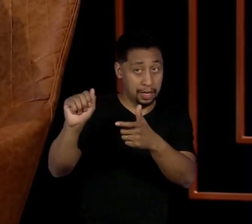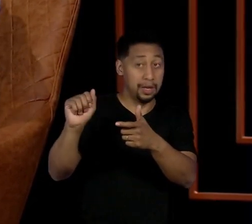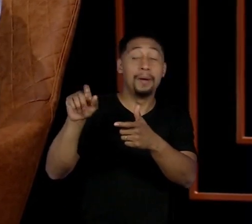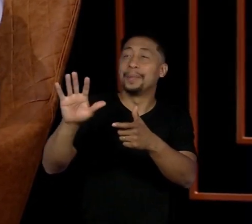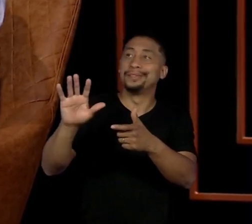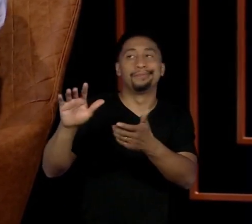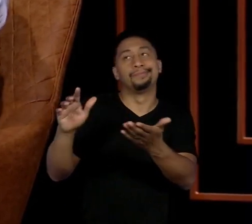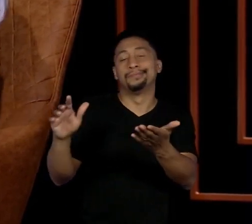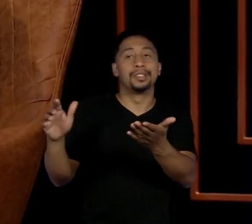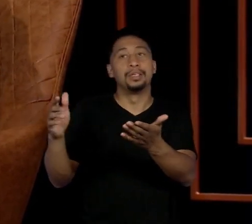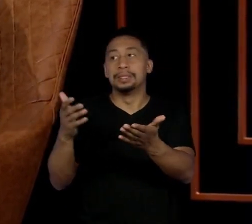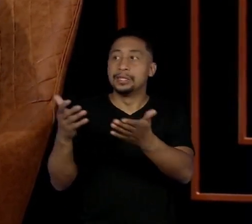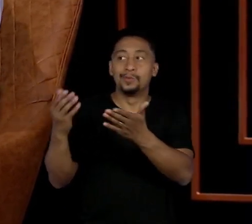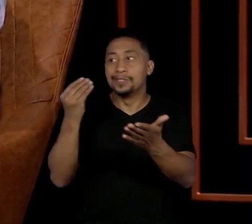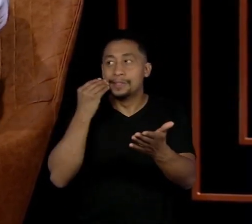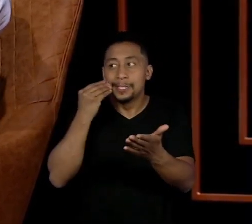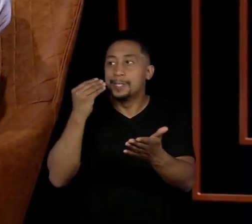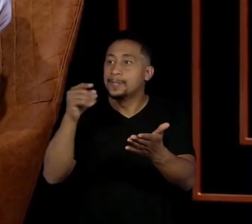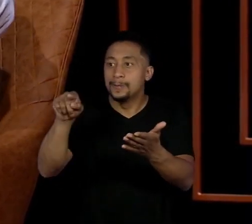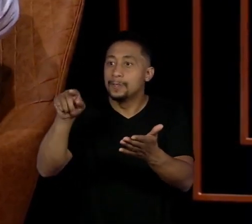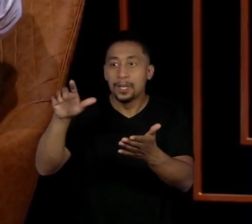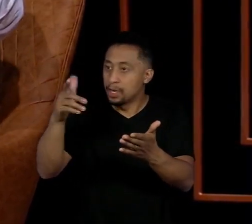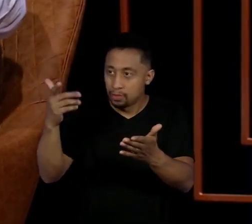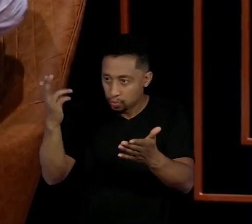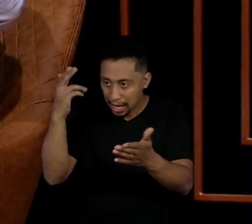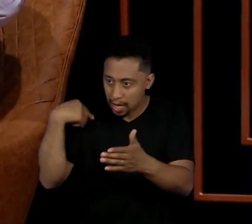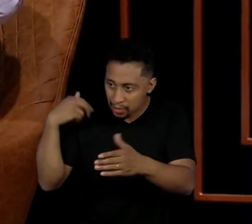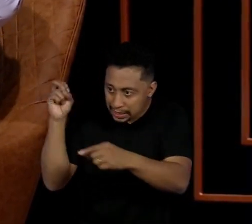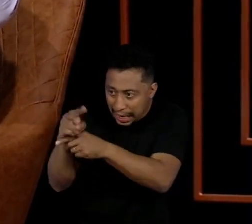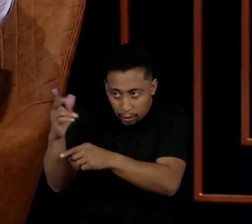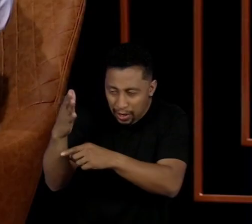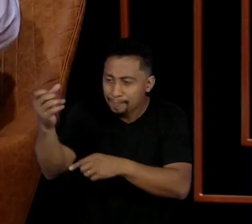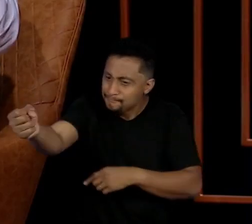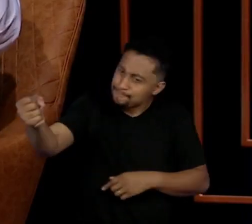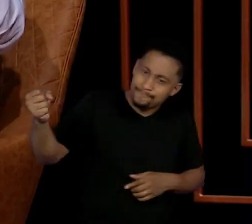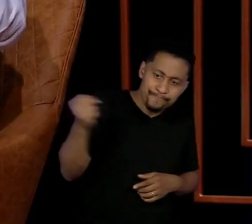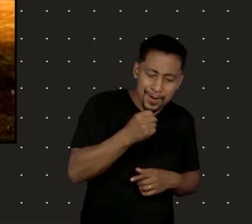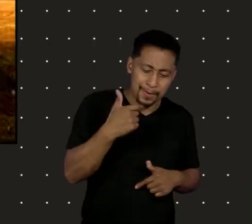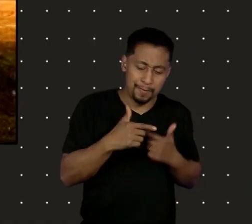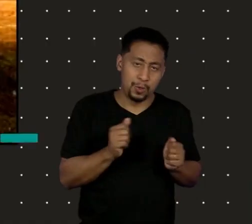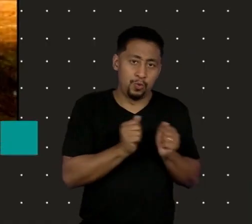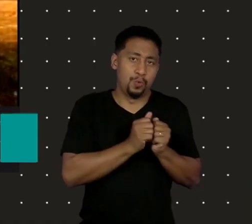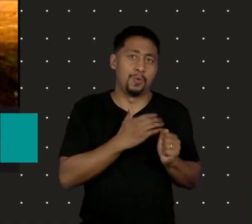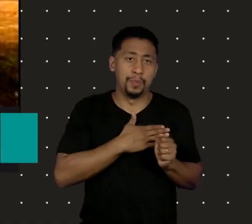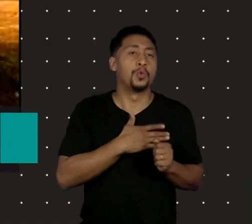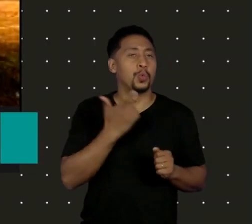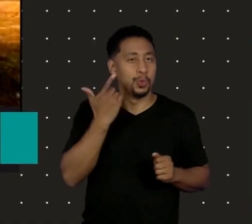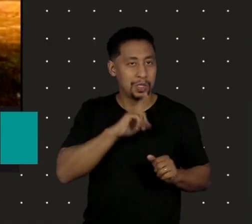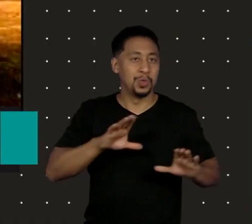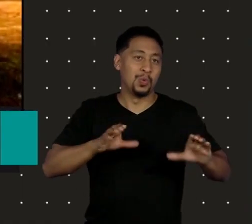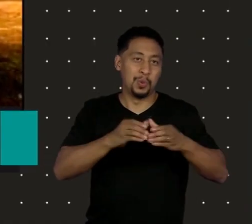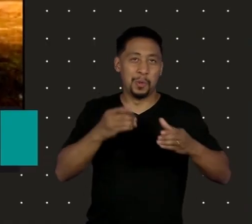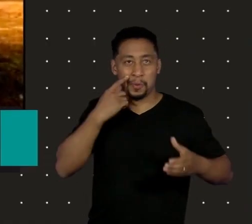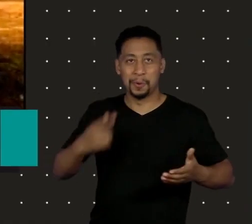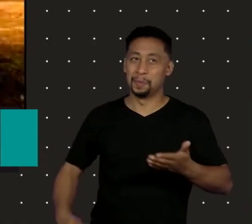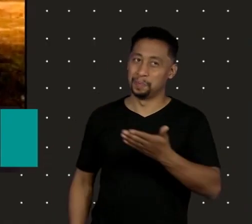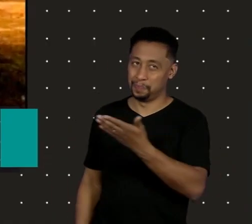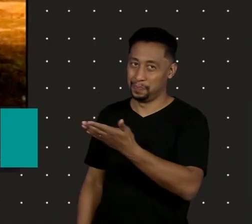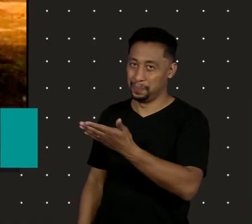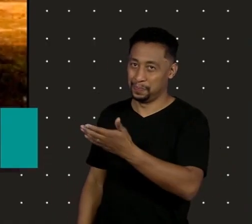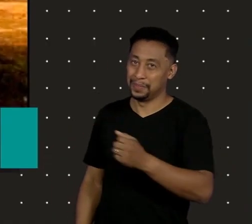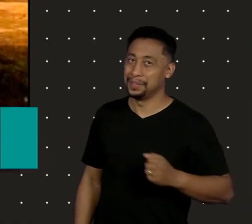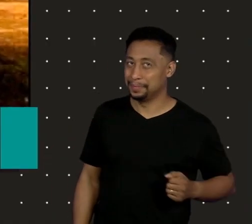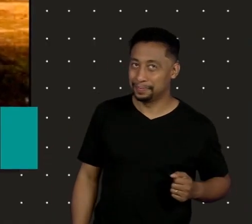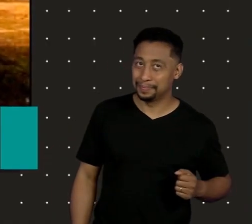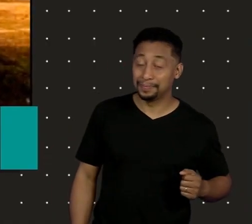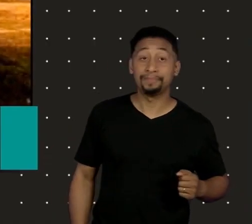e conseguimos. Moni Gardenberg, Celton Mello, Fernando Alves Pinto, Xando Graça, fizemos Esperando Godot.